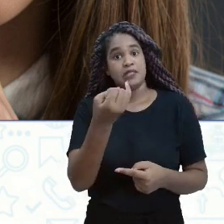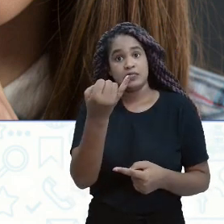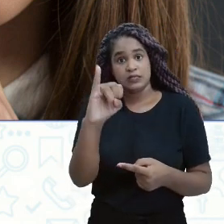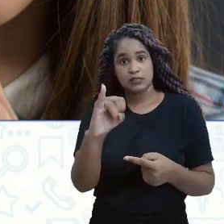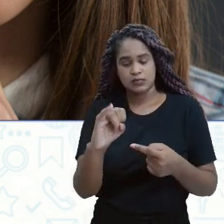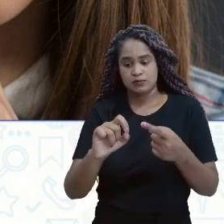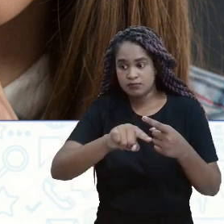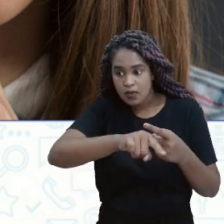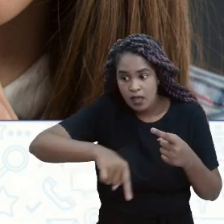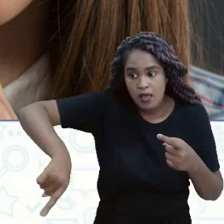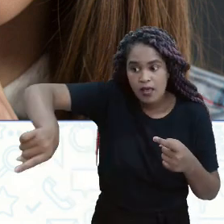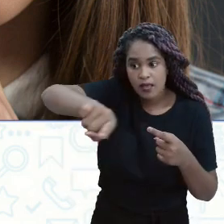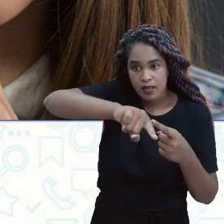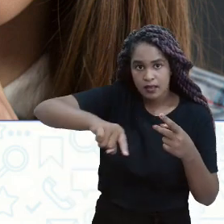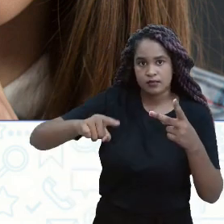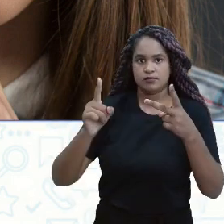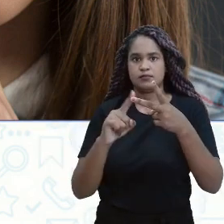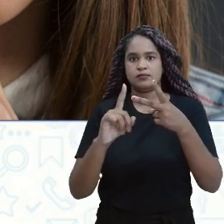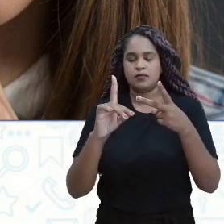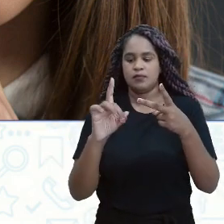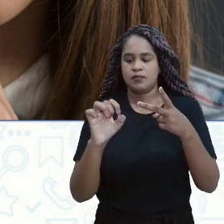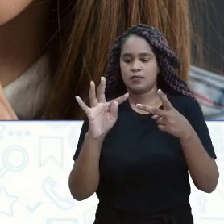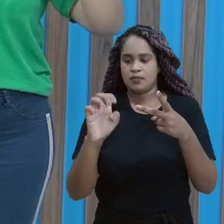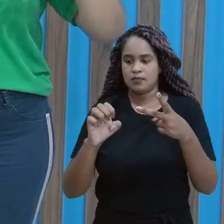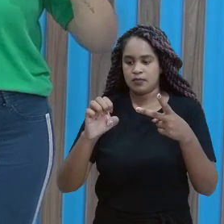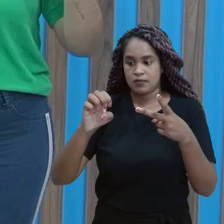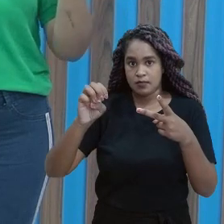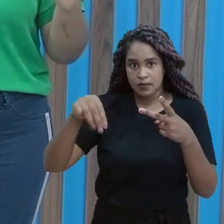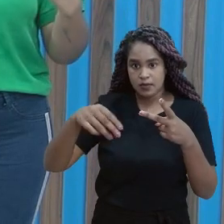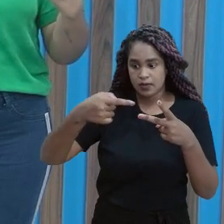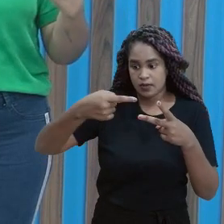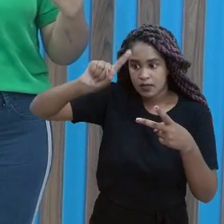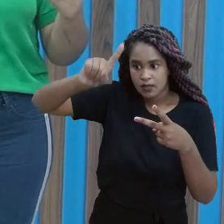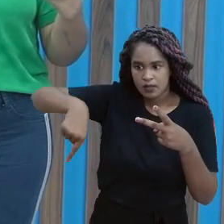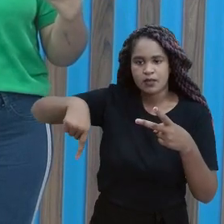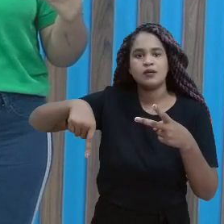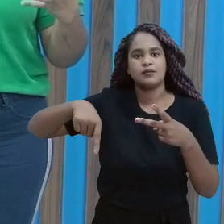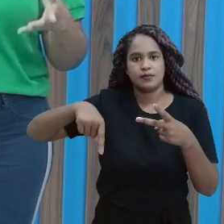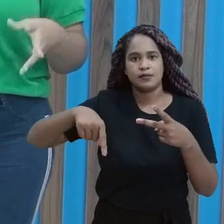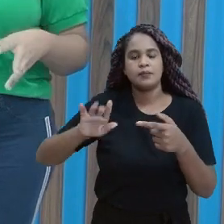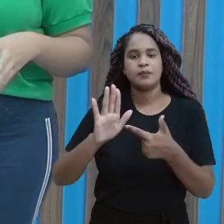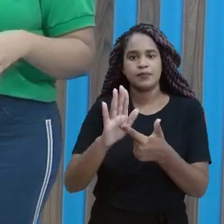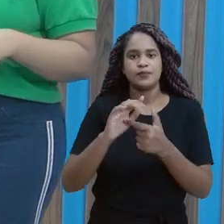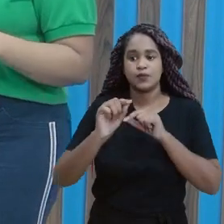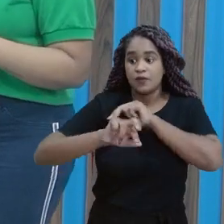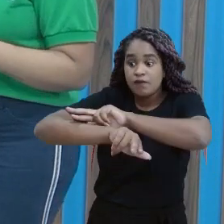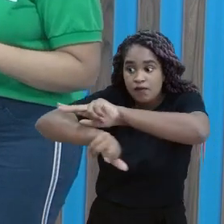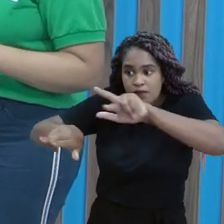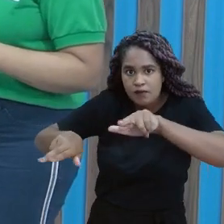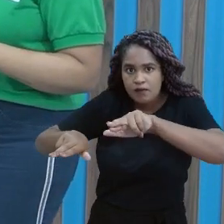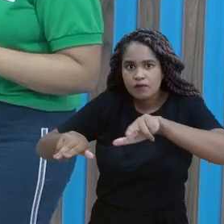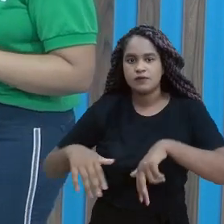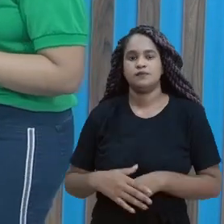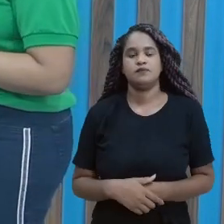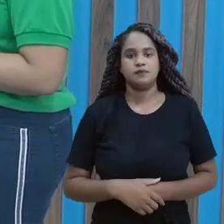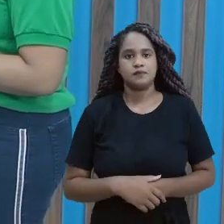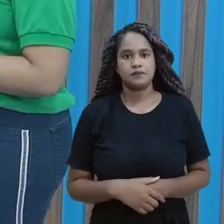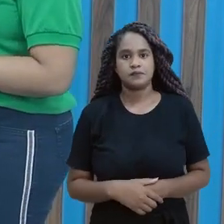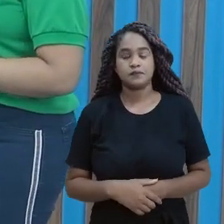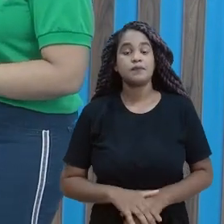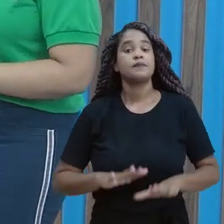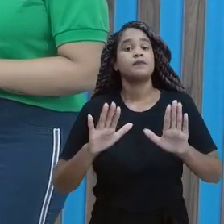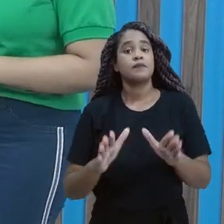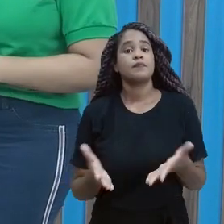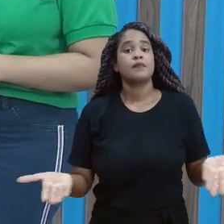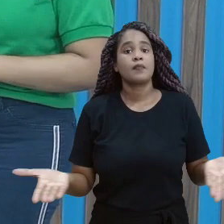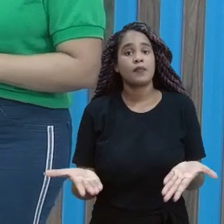o acento circunflexo para marcar esse plural. A